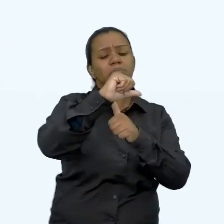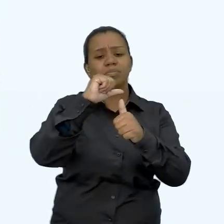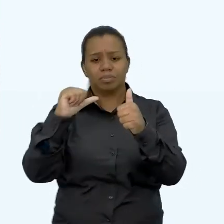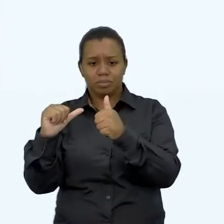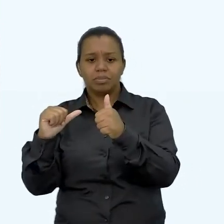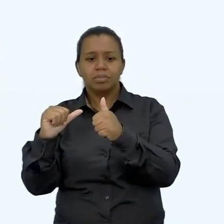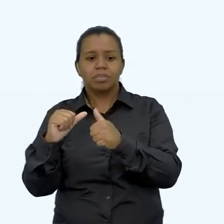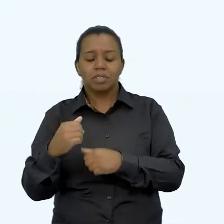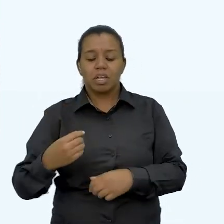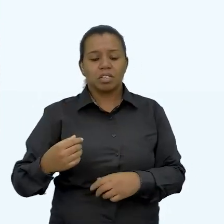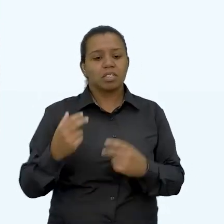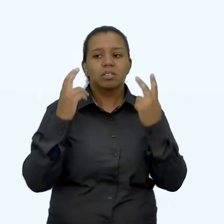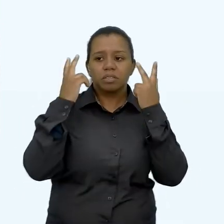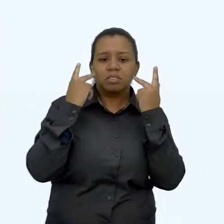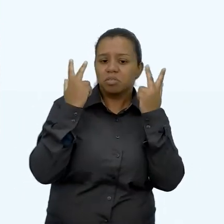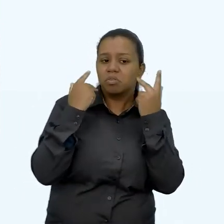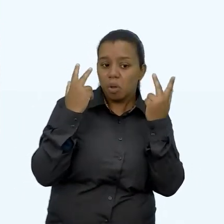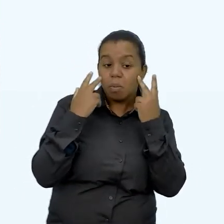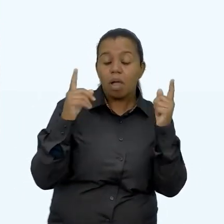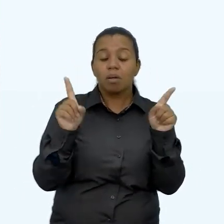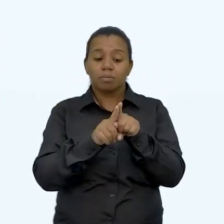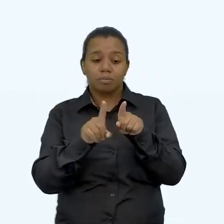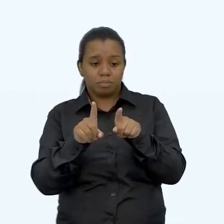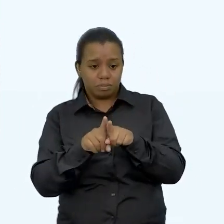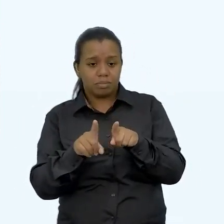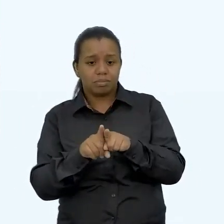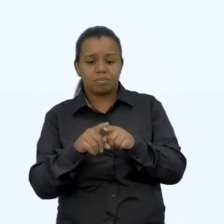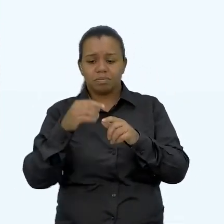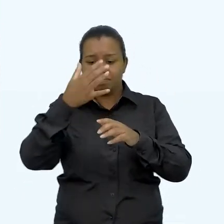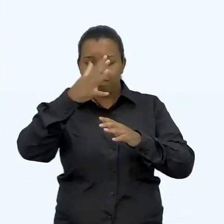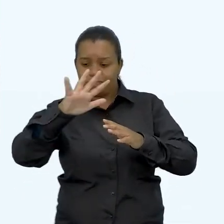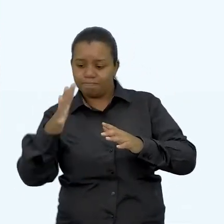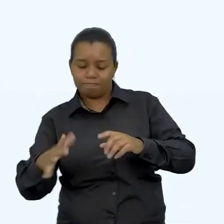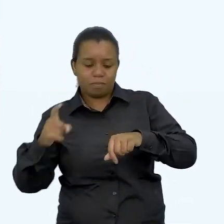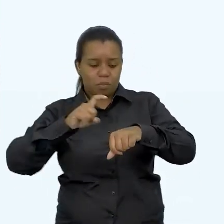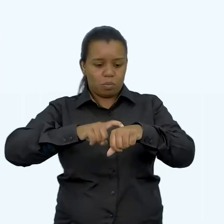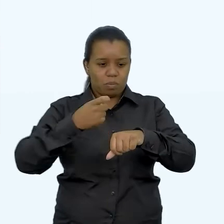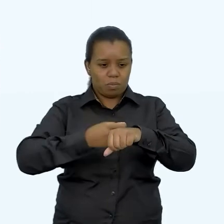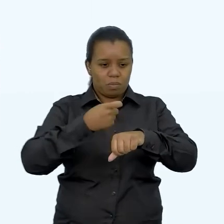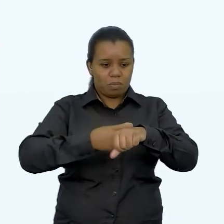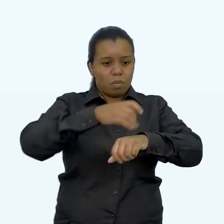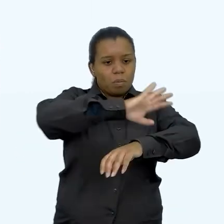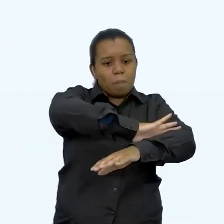e externas, que deformam e desgastam as rochas. Por exemplo,